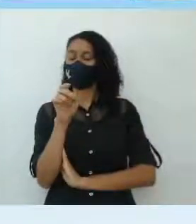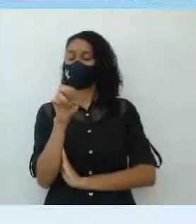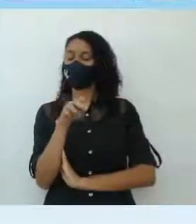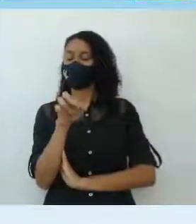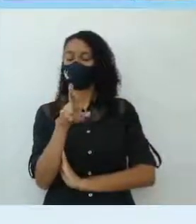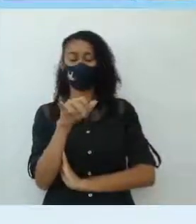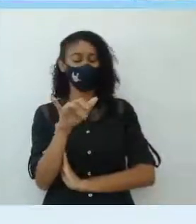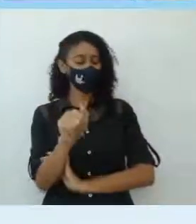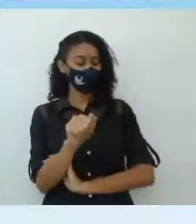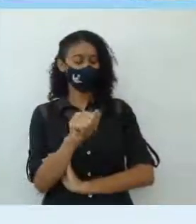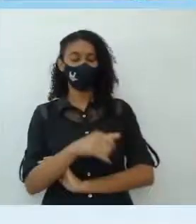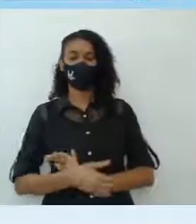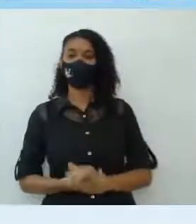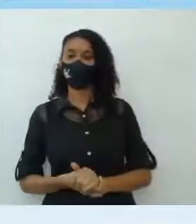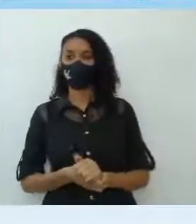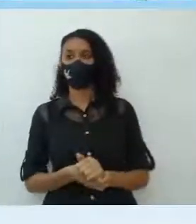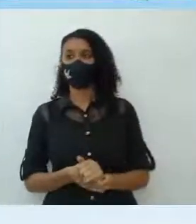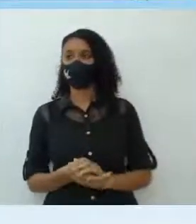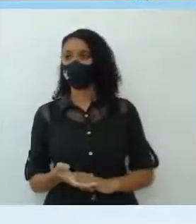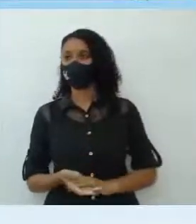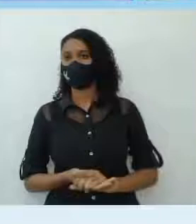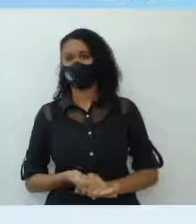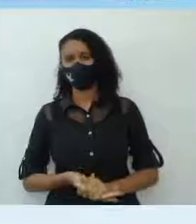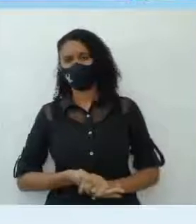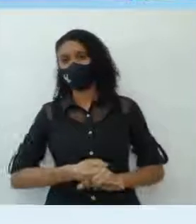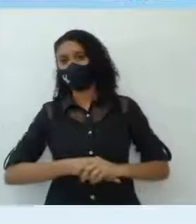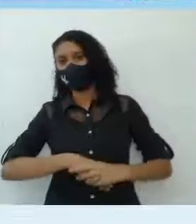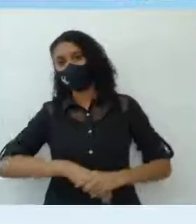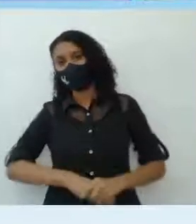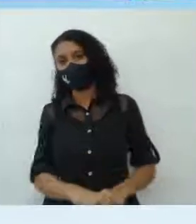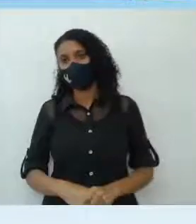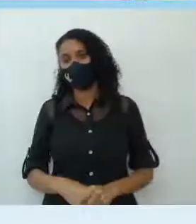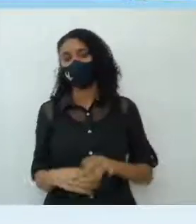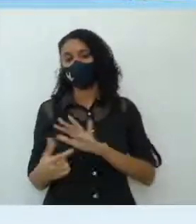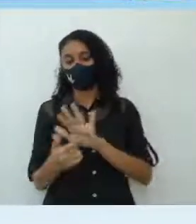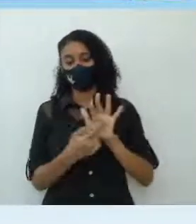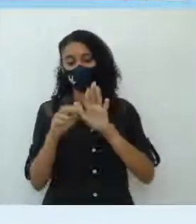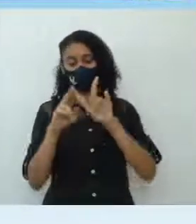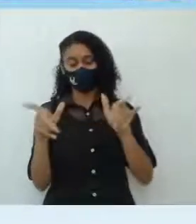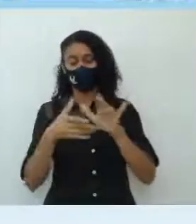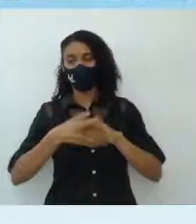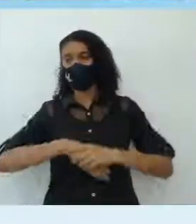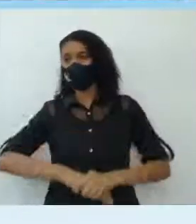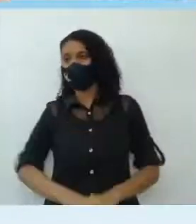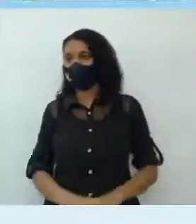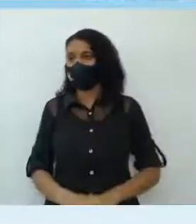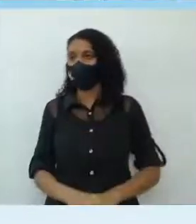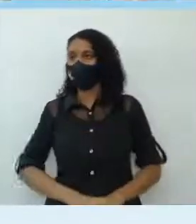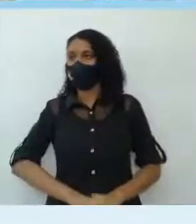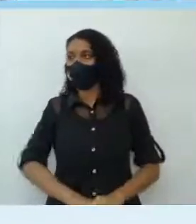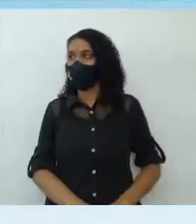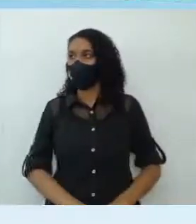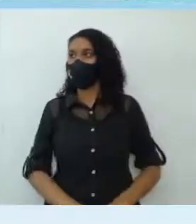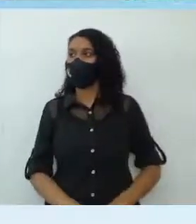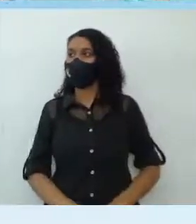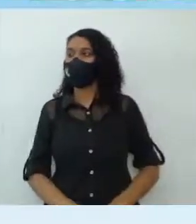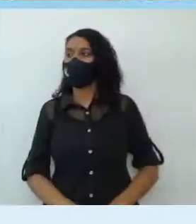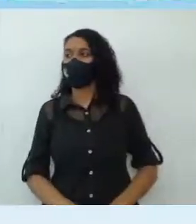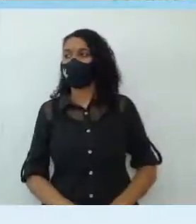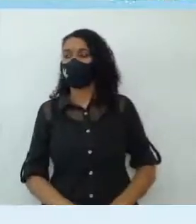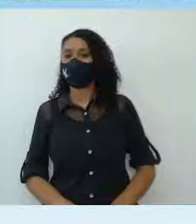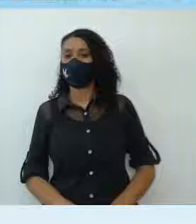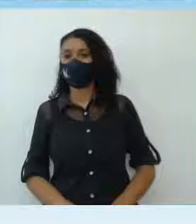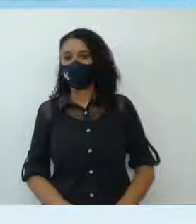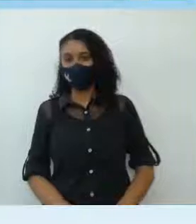relevante, mas de forma genérica, que elas indicam massas diferentes. apesar desta bolinha, dessas